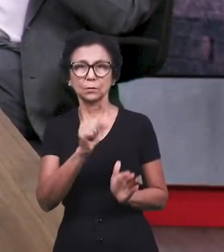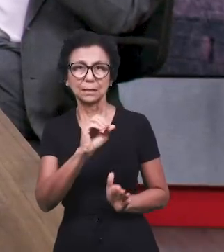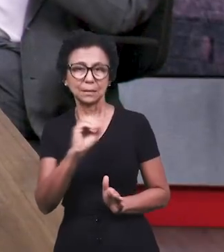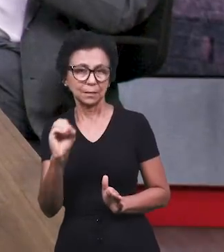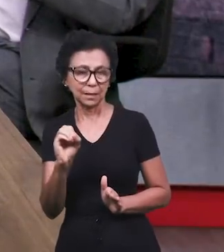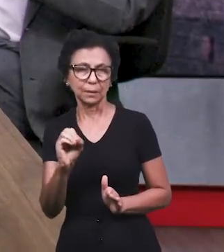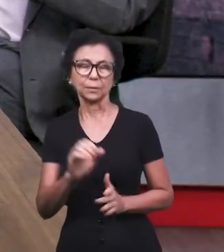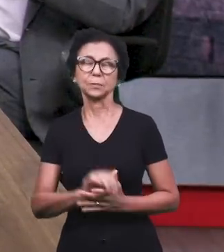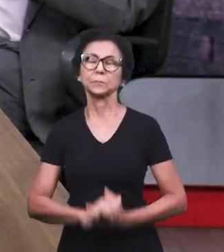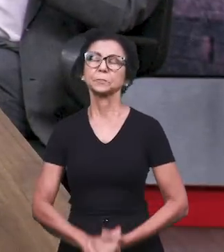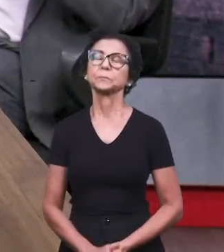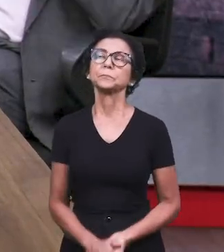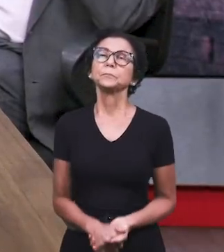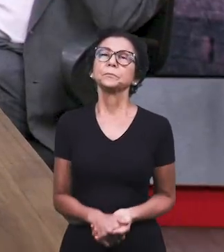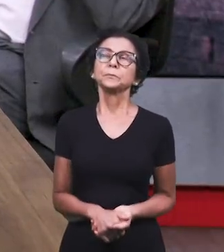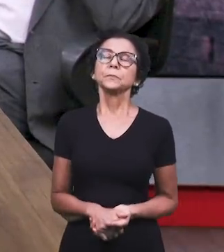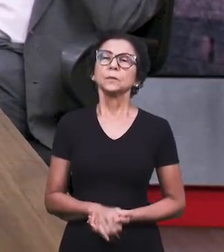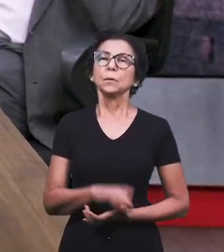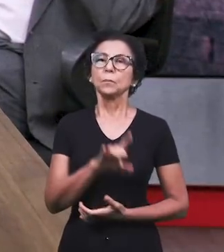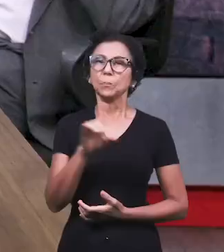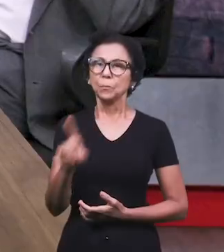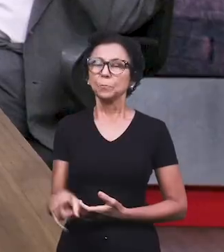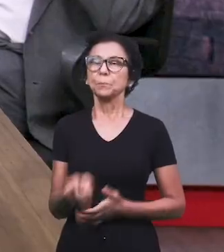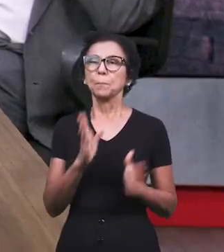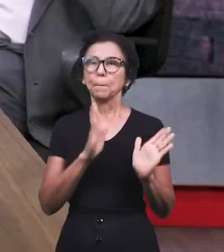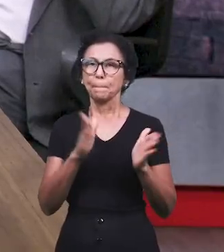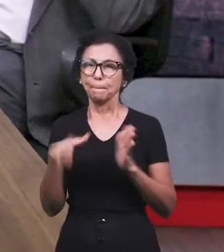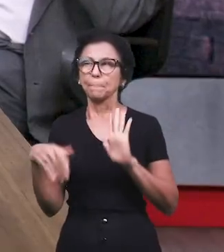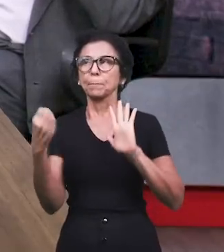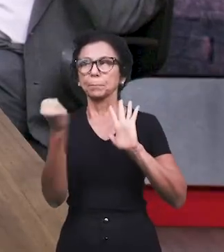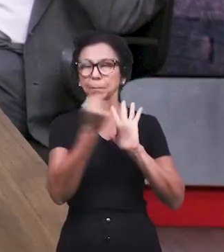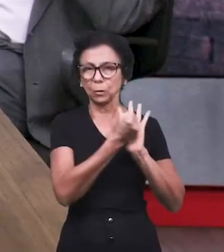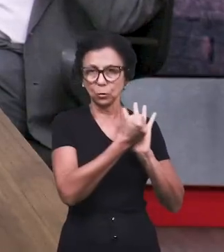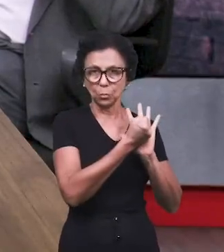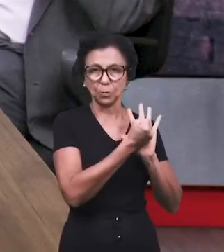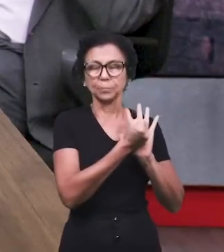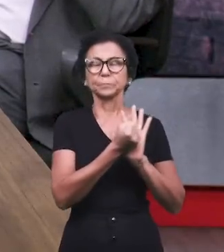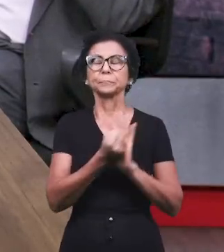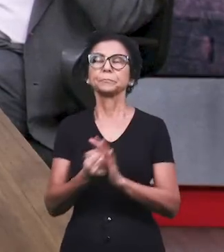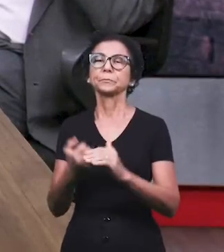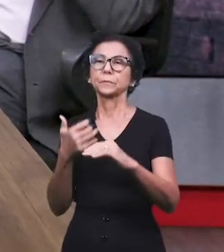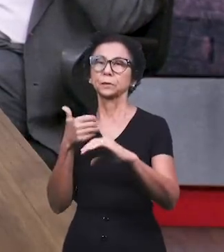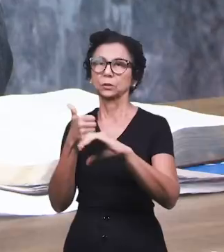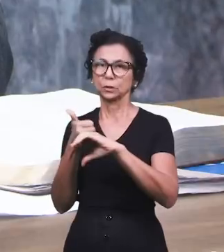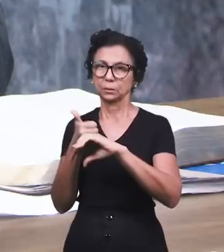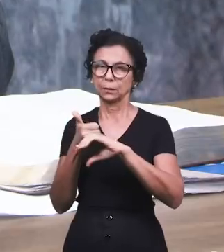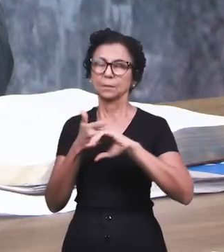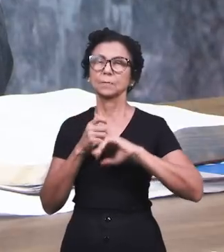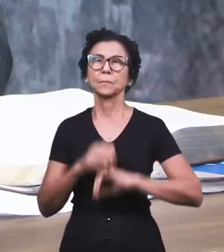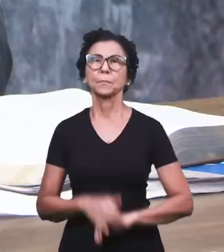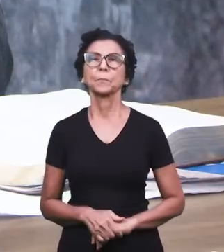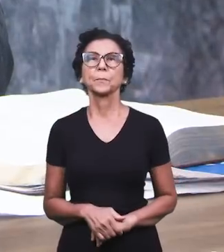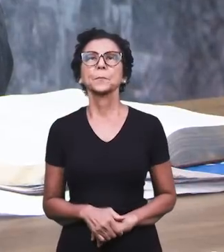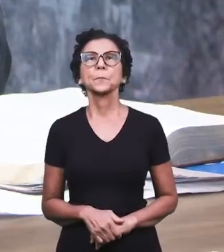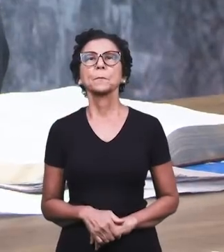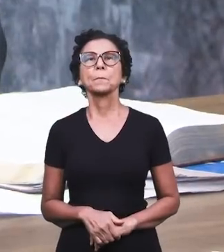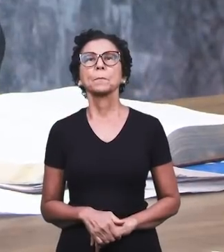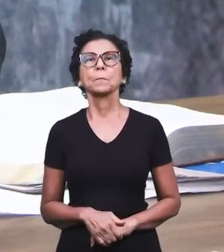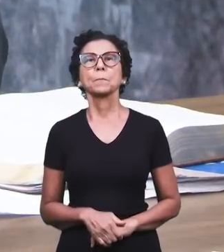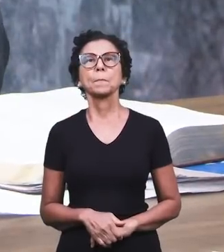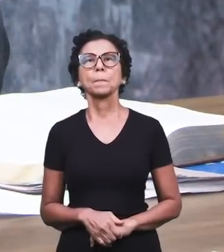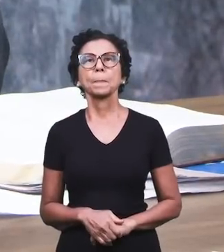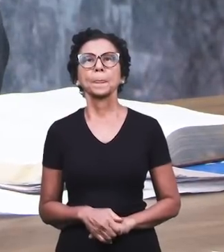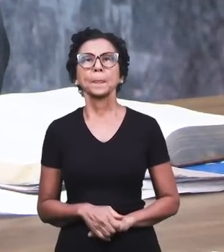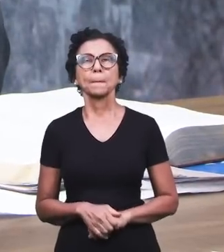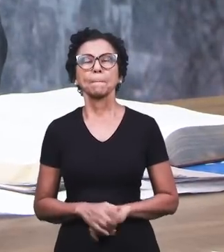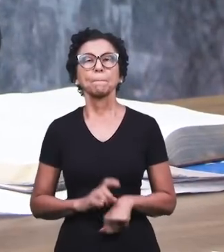mais relevantes, né, mais marcantes, que impactam aí o cristianismo. Nós temos, era um momento ali